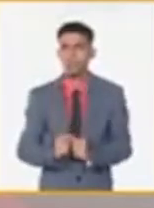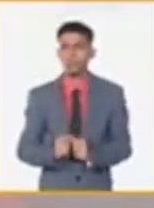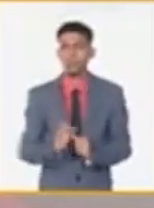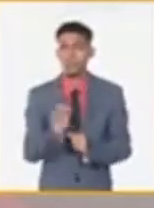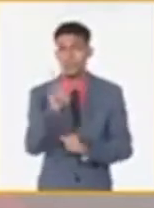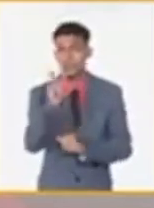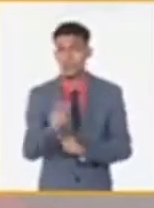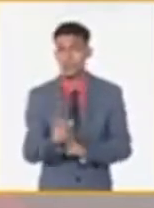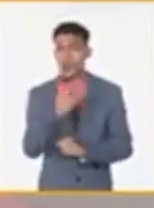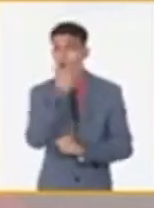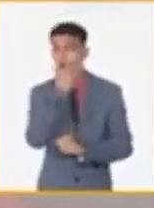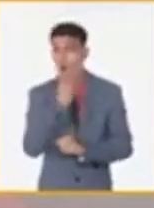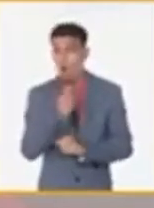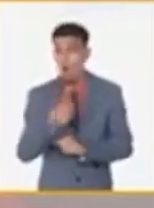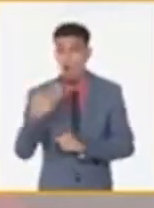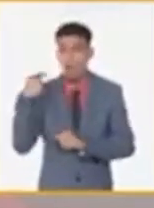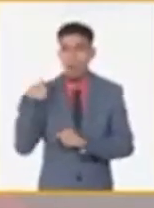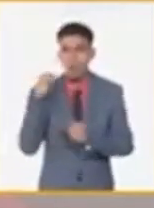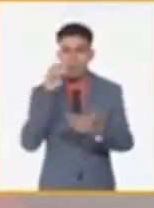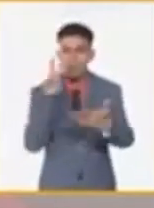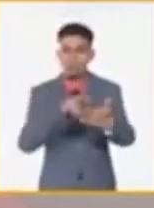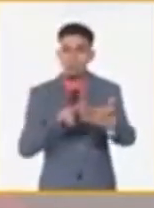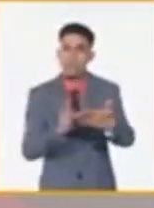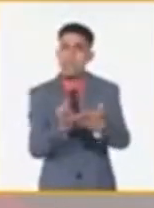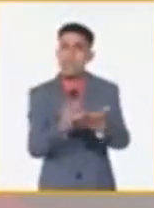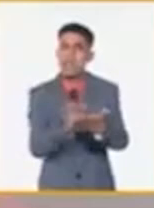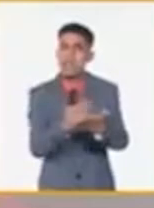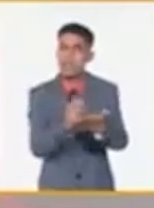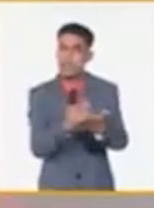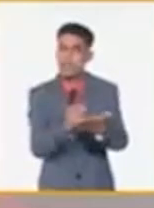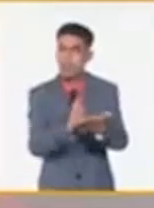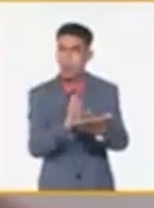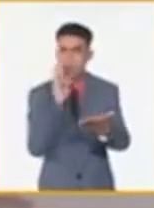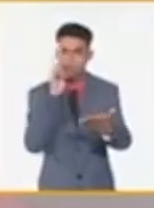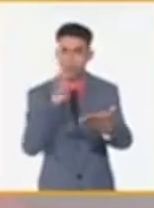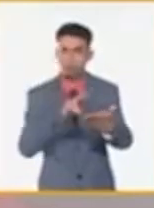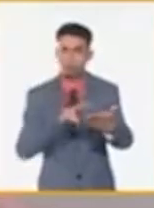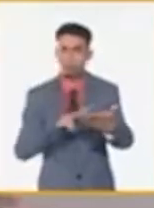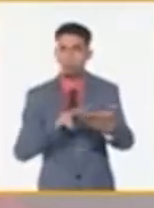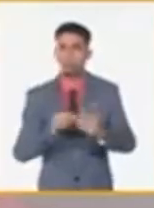que jov libr e